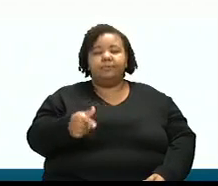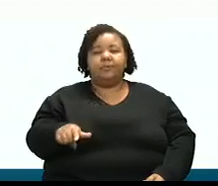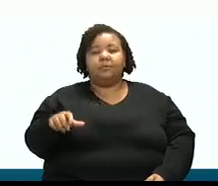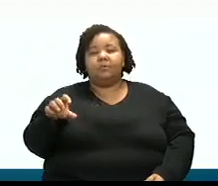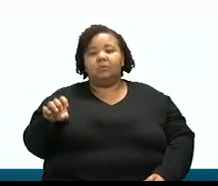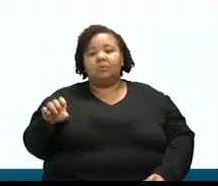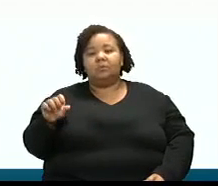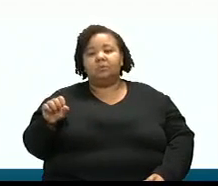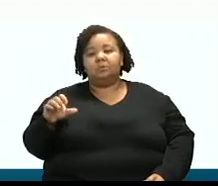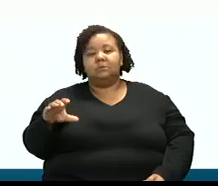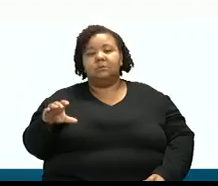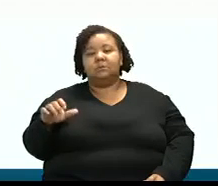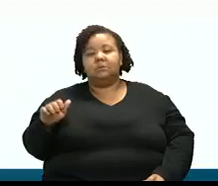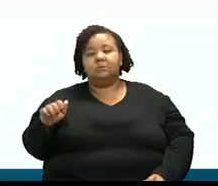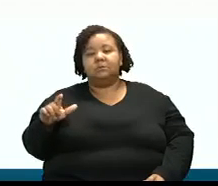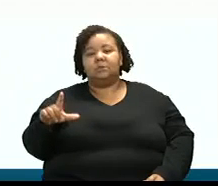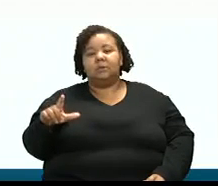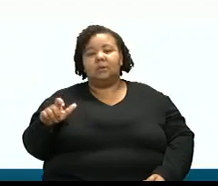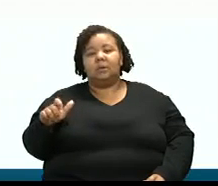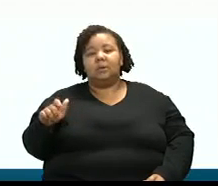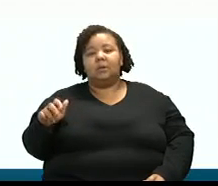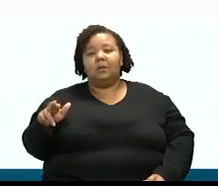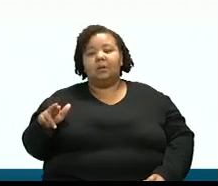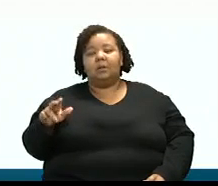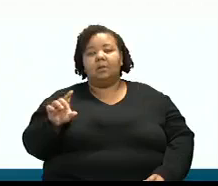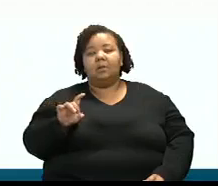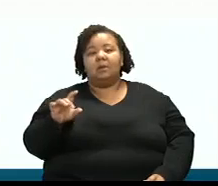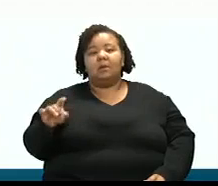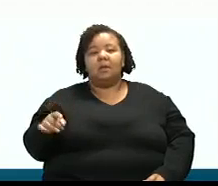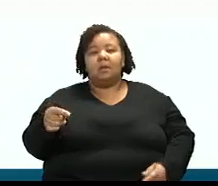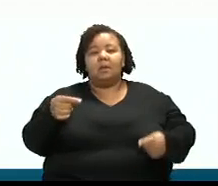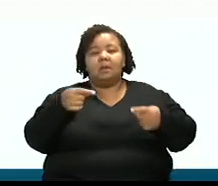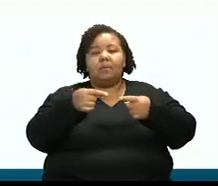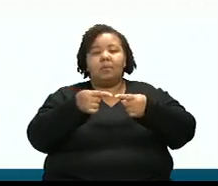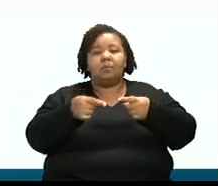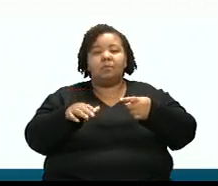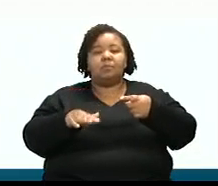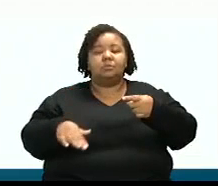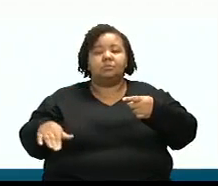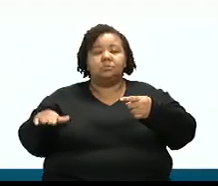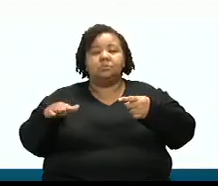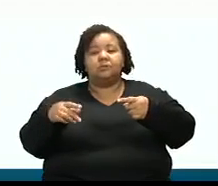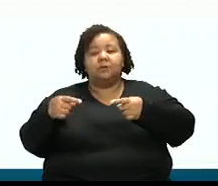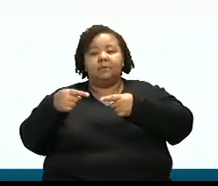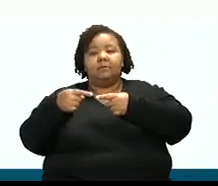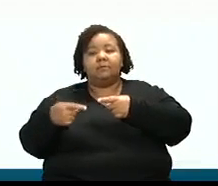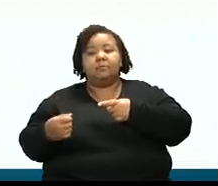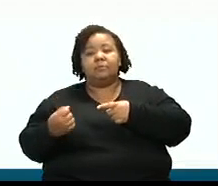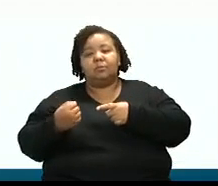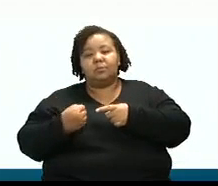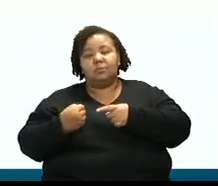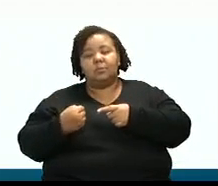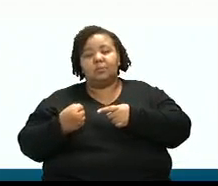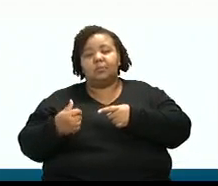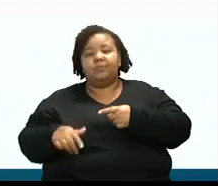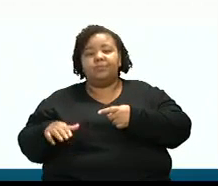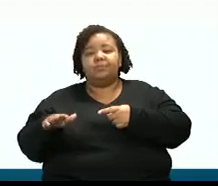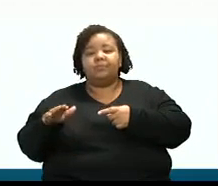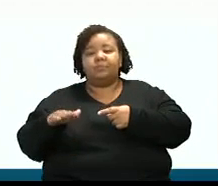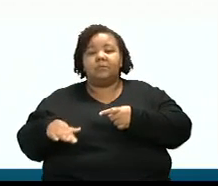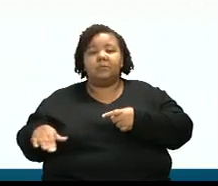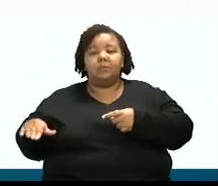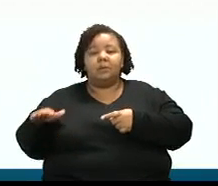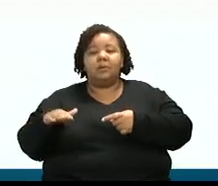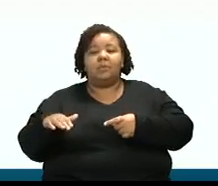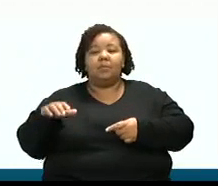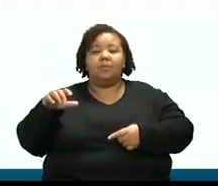associar cada ponto do espaço a um número. Então, a ideia do campo escalar é eu